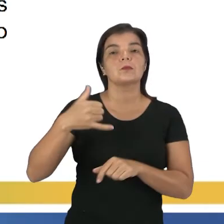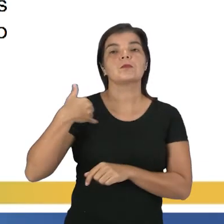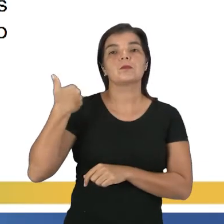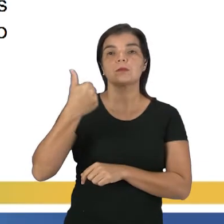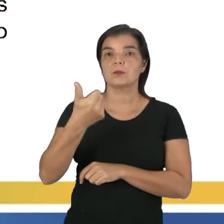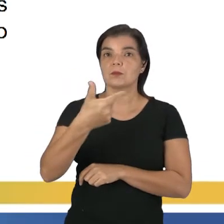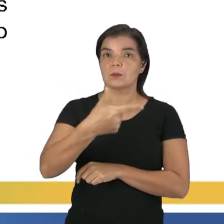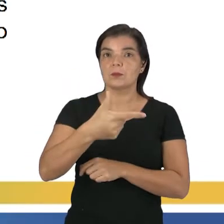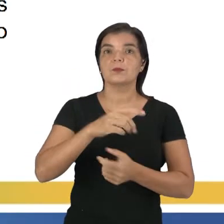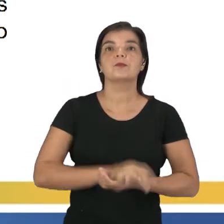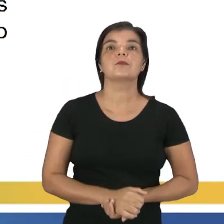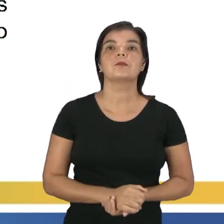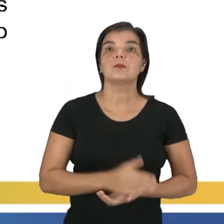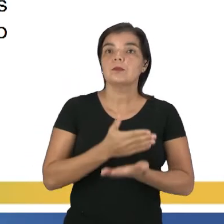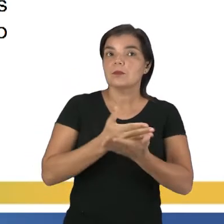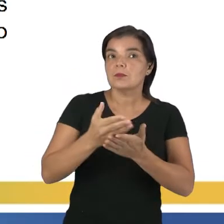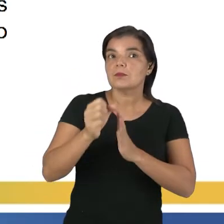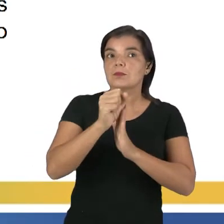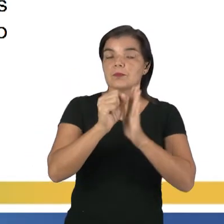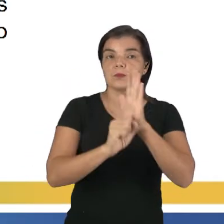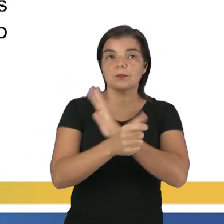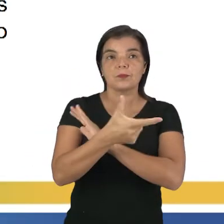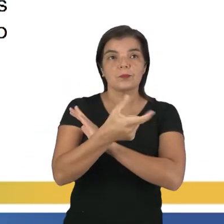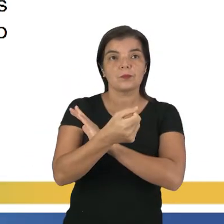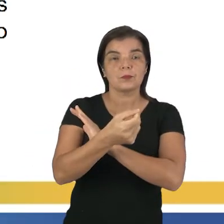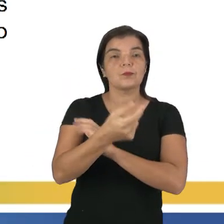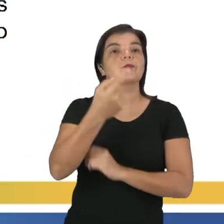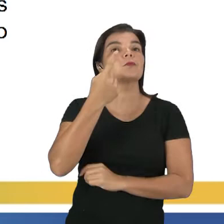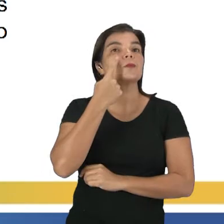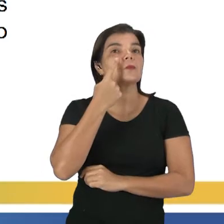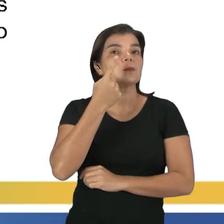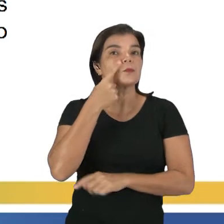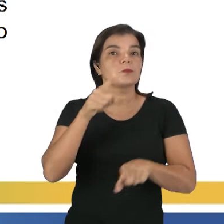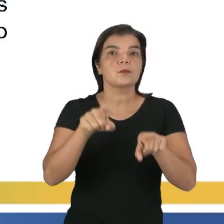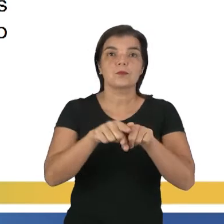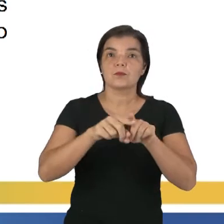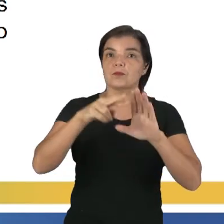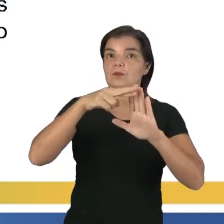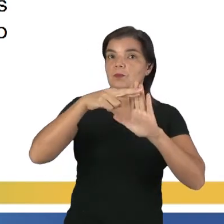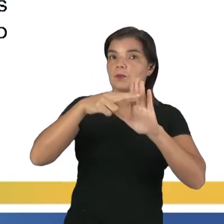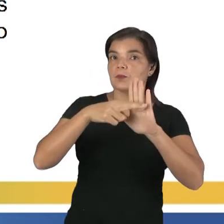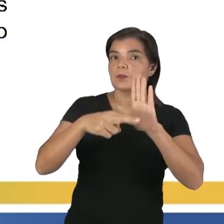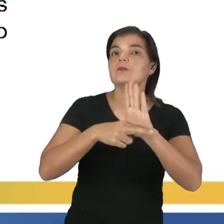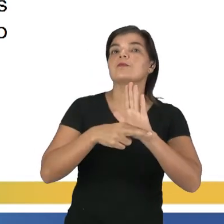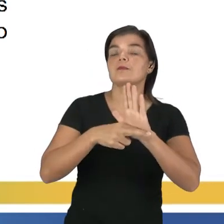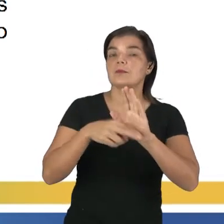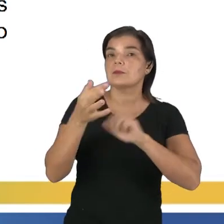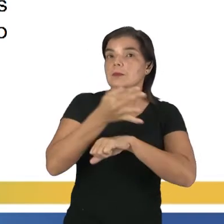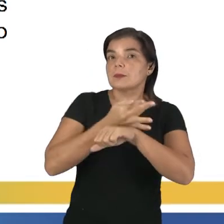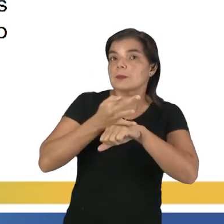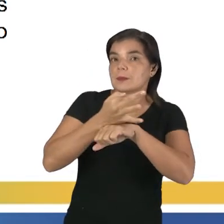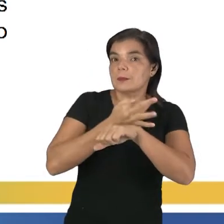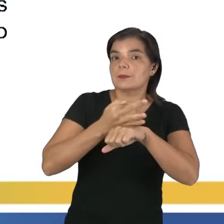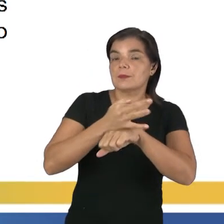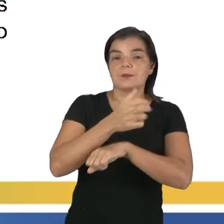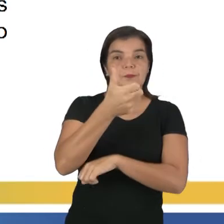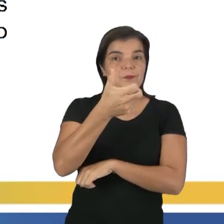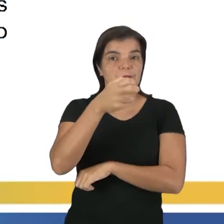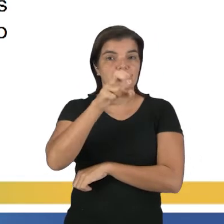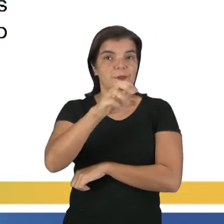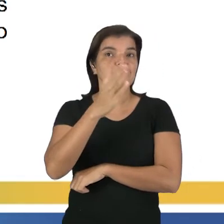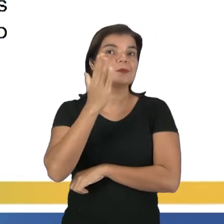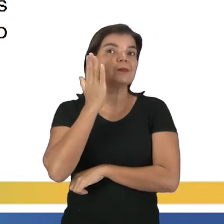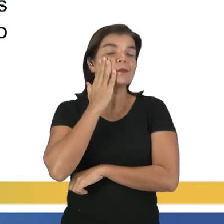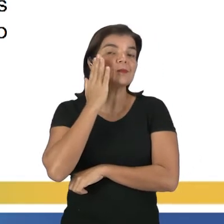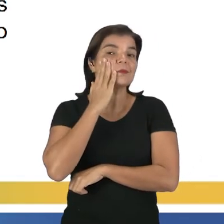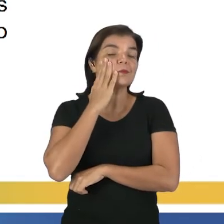para menores de 12 anos. No começo do século XX, assistimos ao estabelecimento de normas que previam férias, que